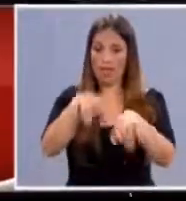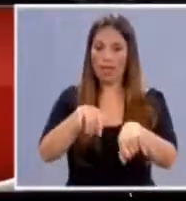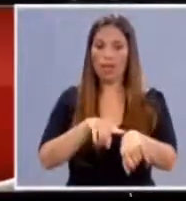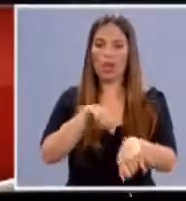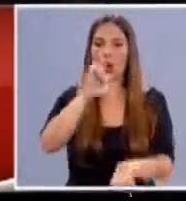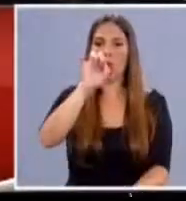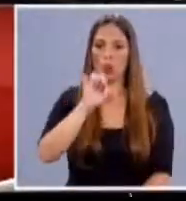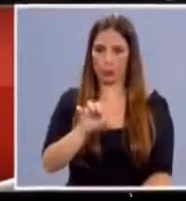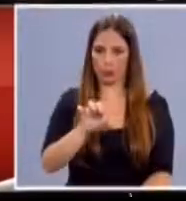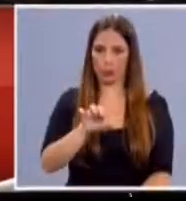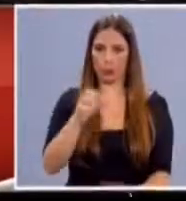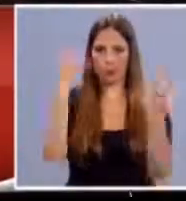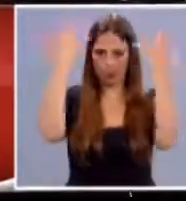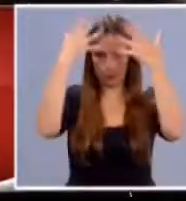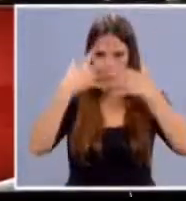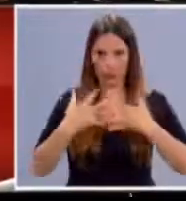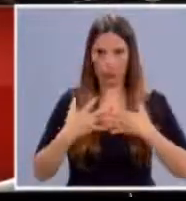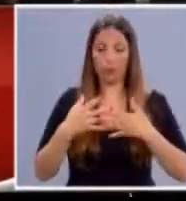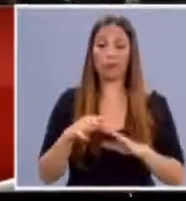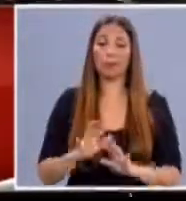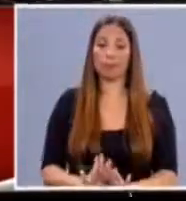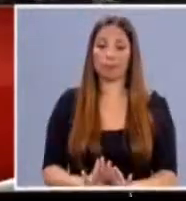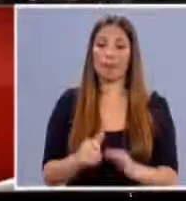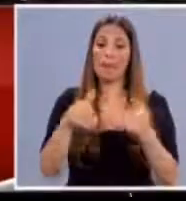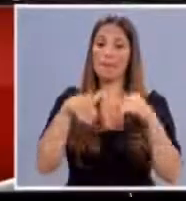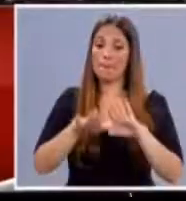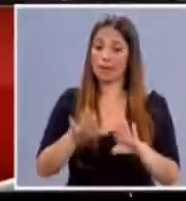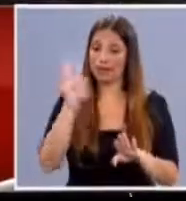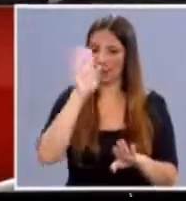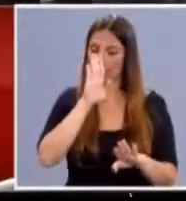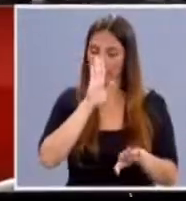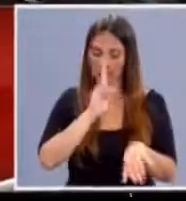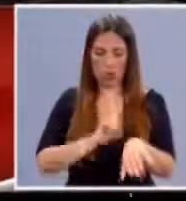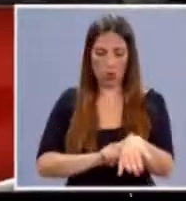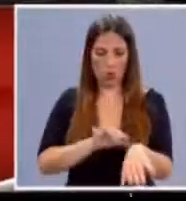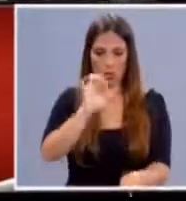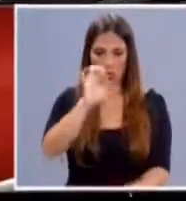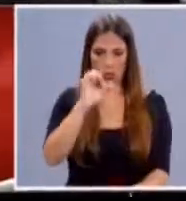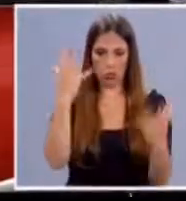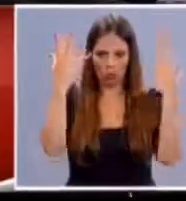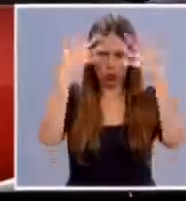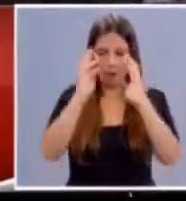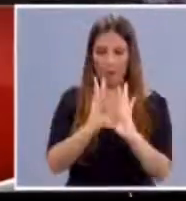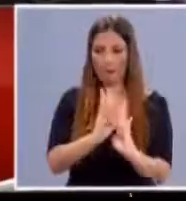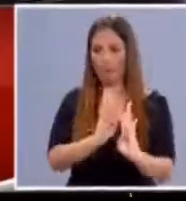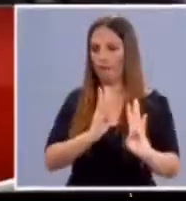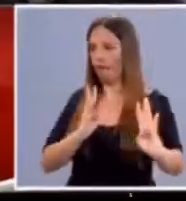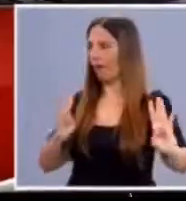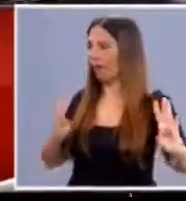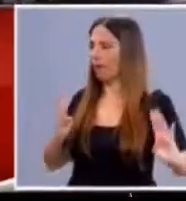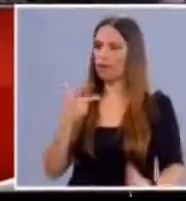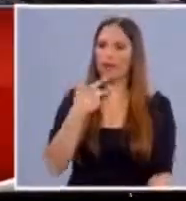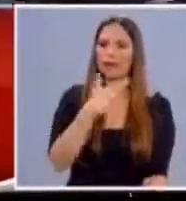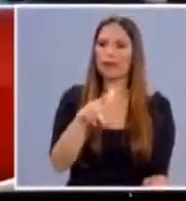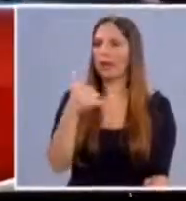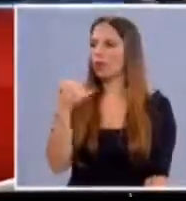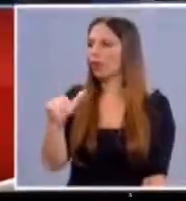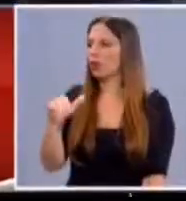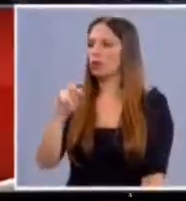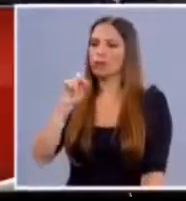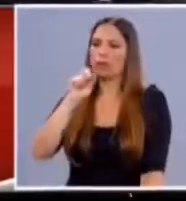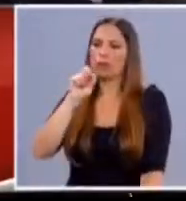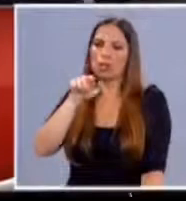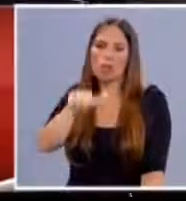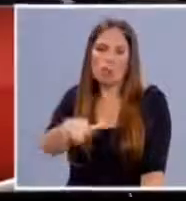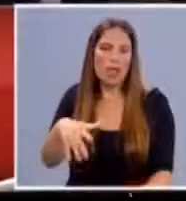devida nota que se às 20 horas estiver na fila 100, 200, 500, 1000, 2, 3, 10 mil sócios,